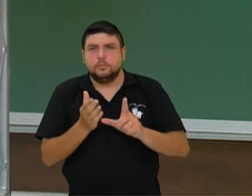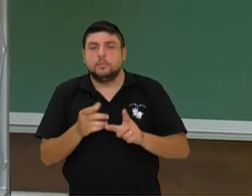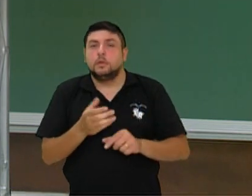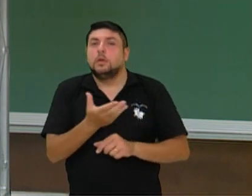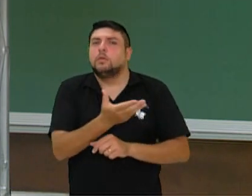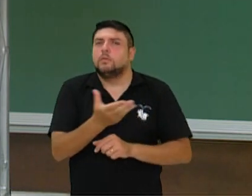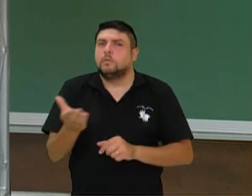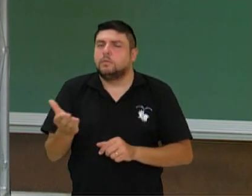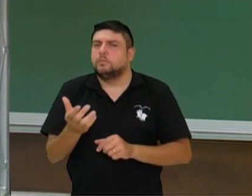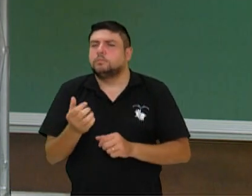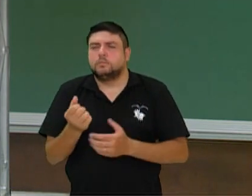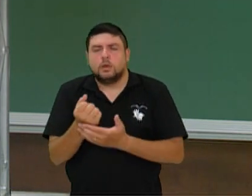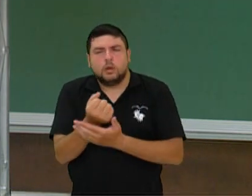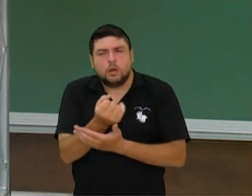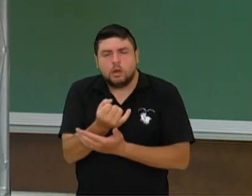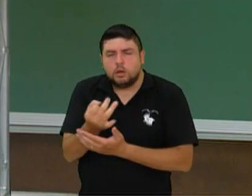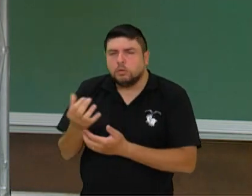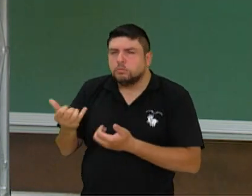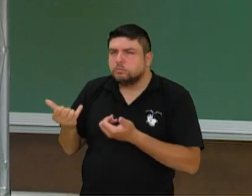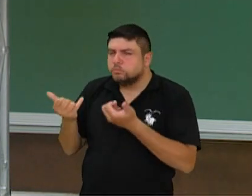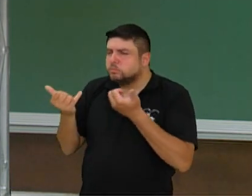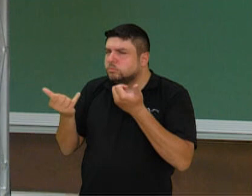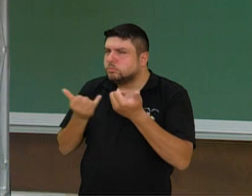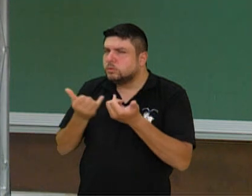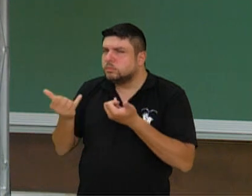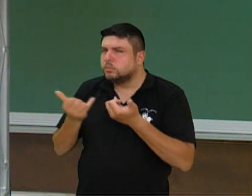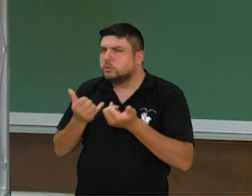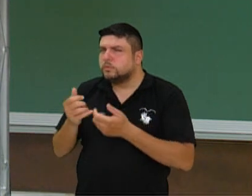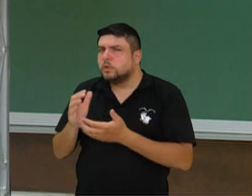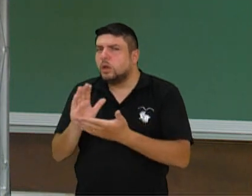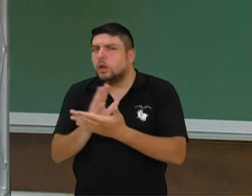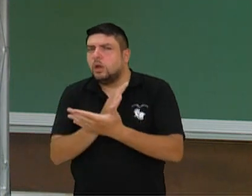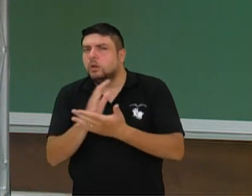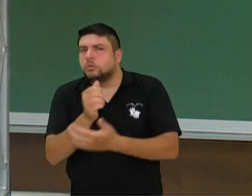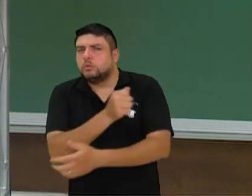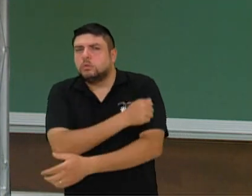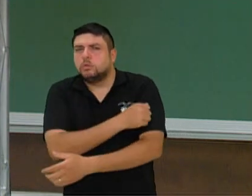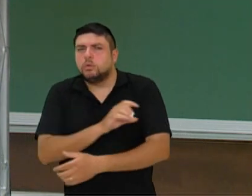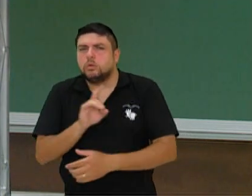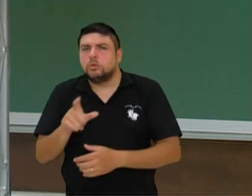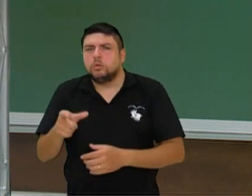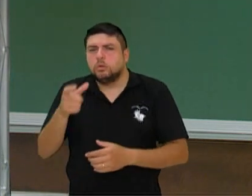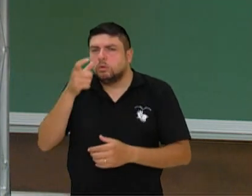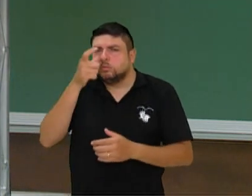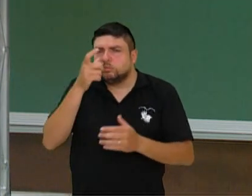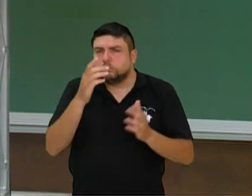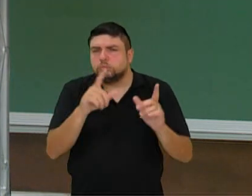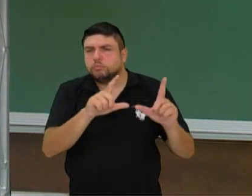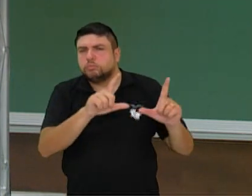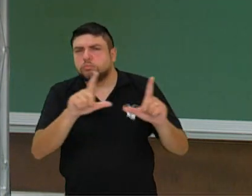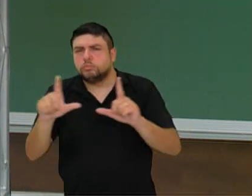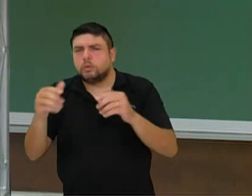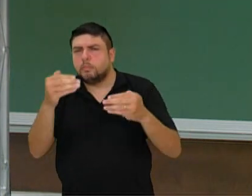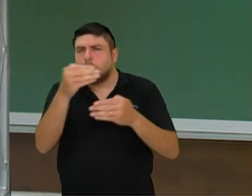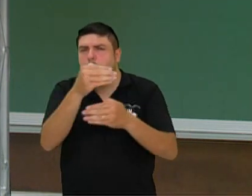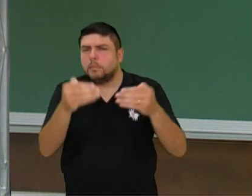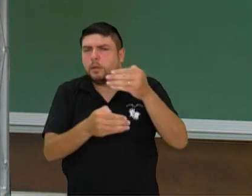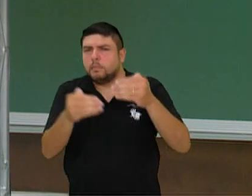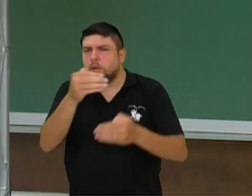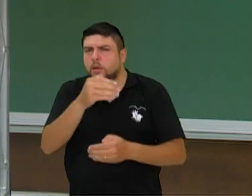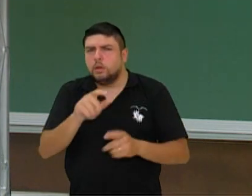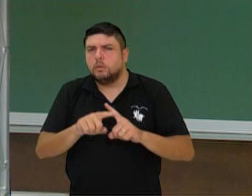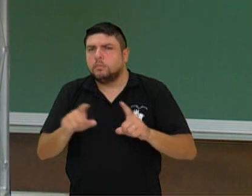me contaram que tem muito aluno só lendo o slide e não está assistindo essa aula. Poxa vida, ela é feita com